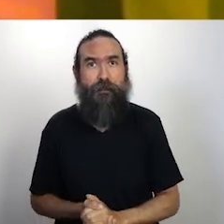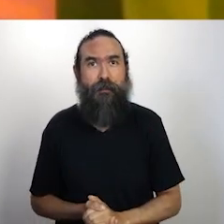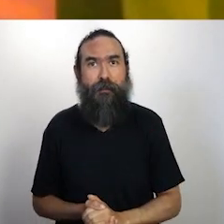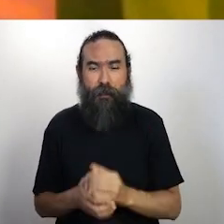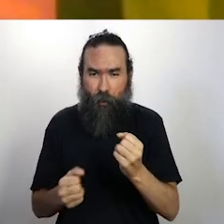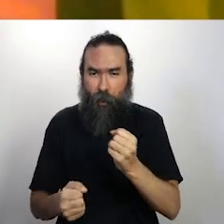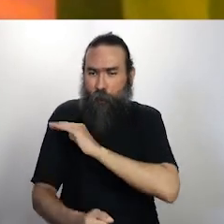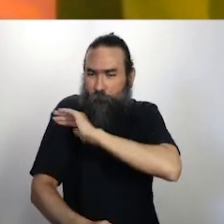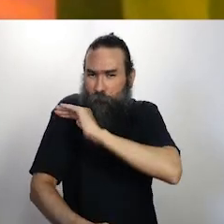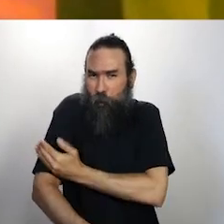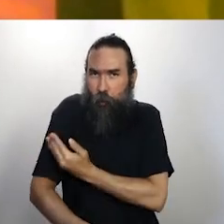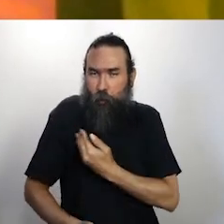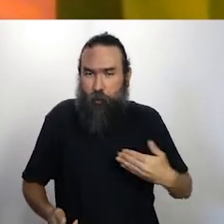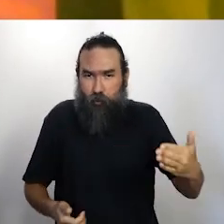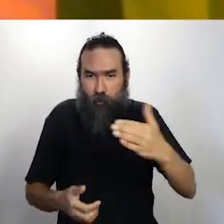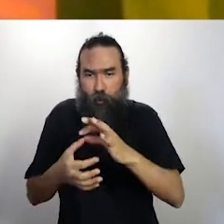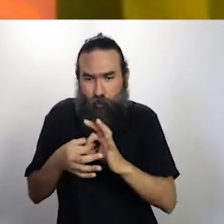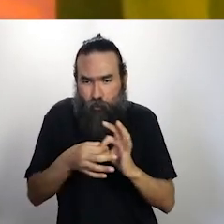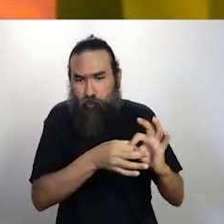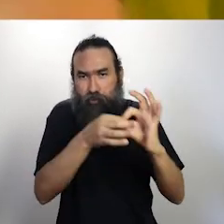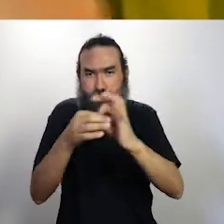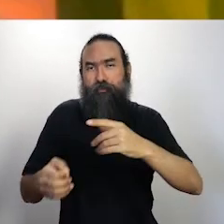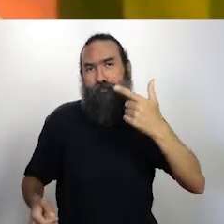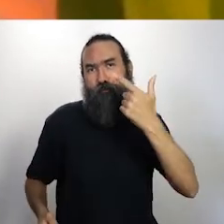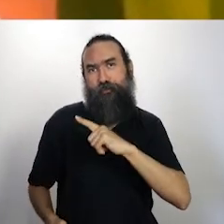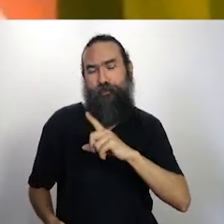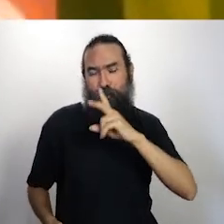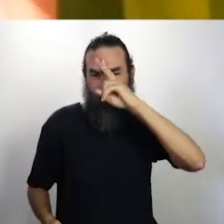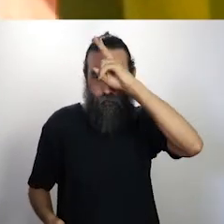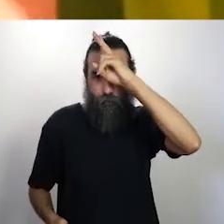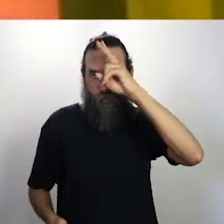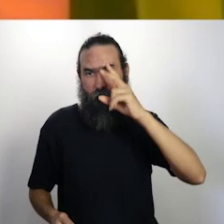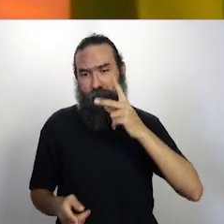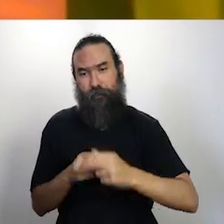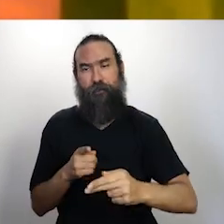e força aí junto a gente faz a força